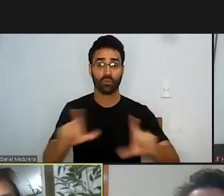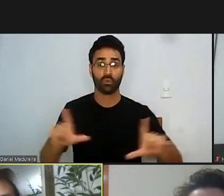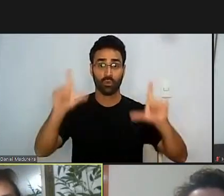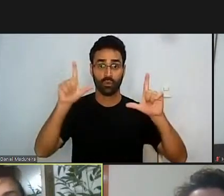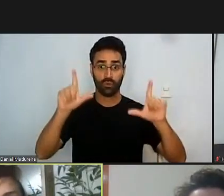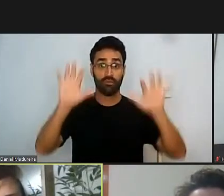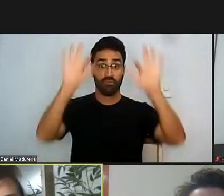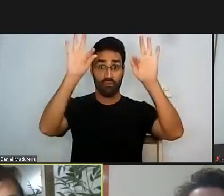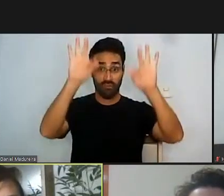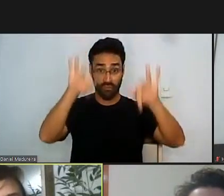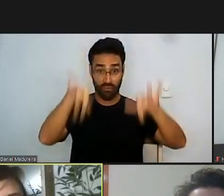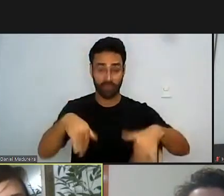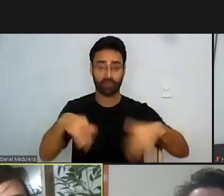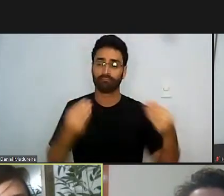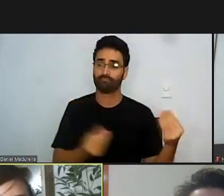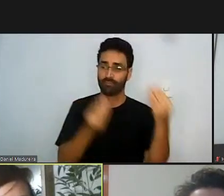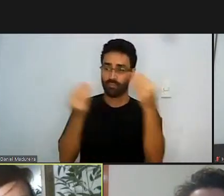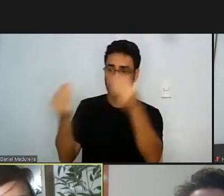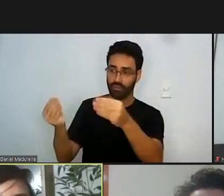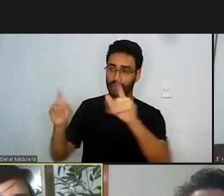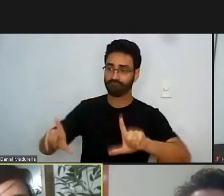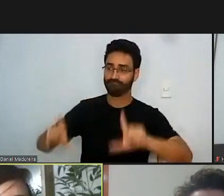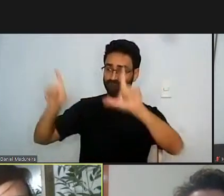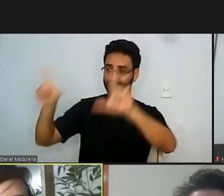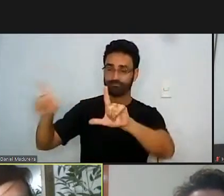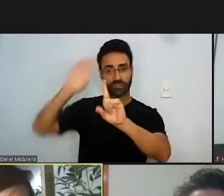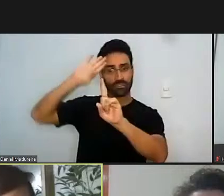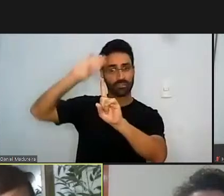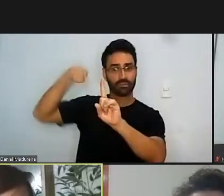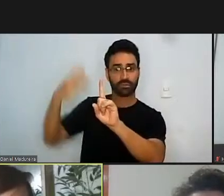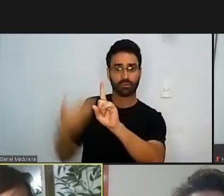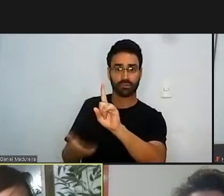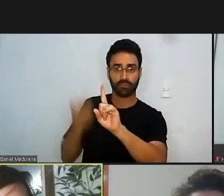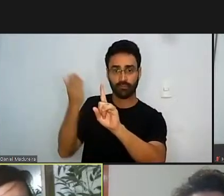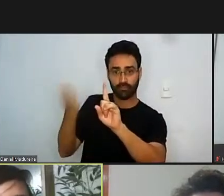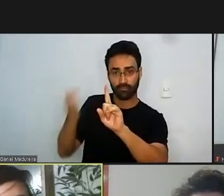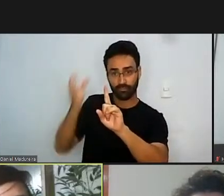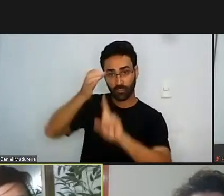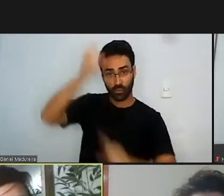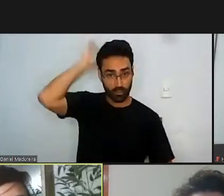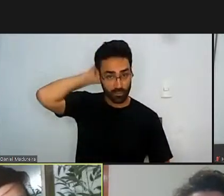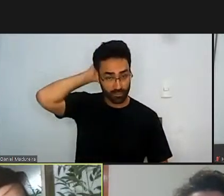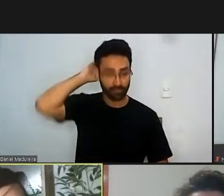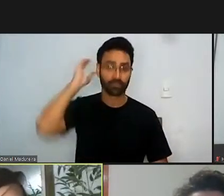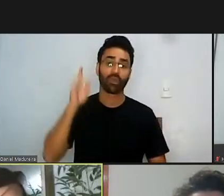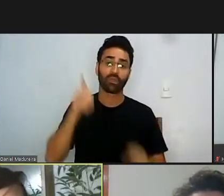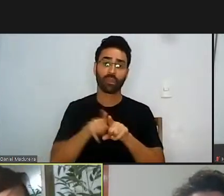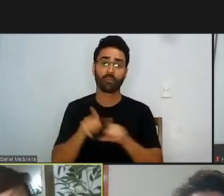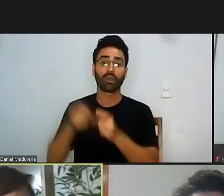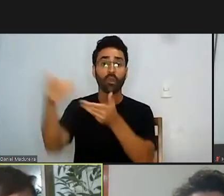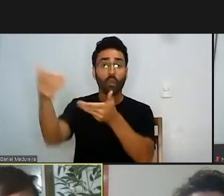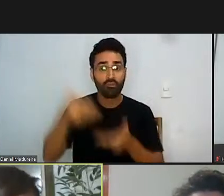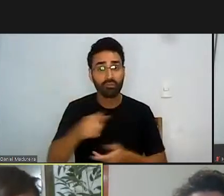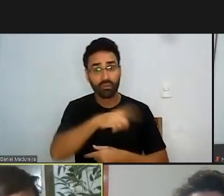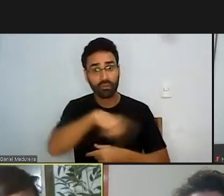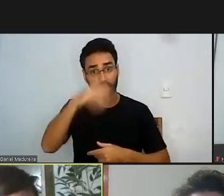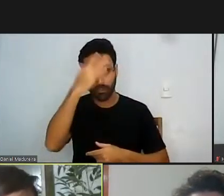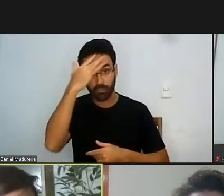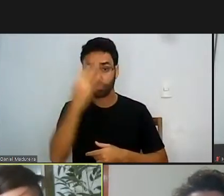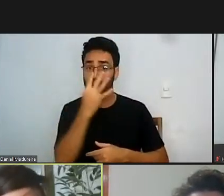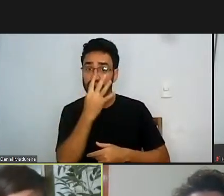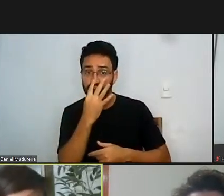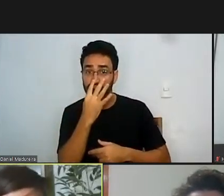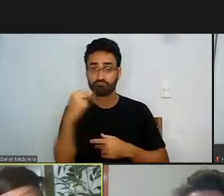que concedeu o título de doutor honoris causa a Noam Chomsky. Convidamos os que nos acompanham nesta transmissão